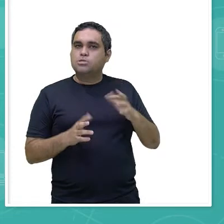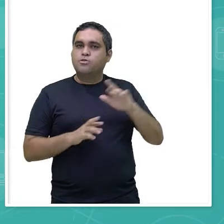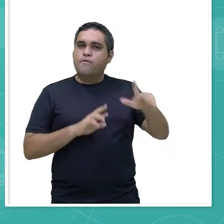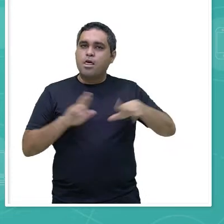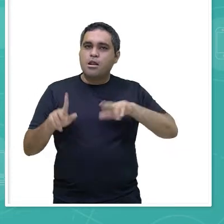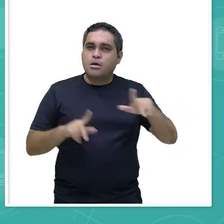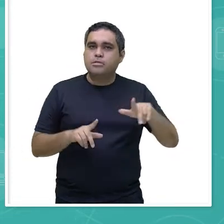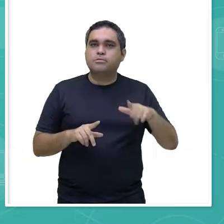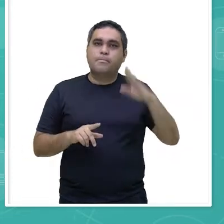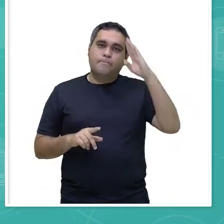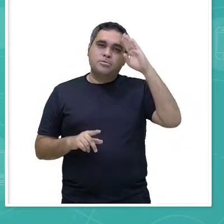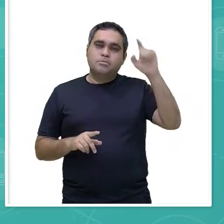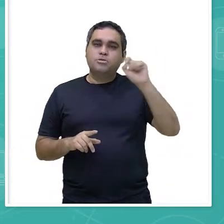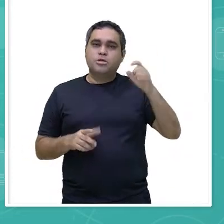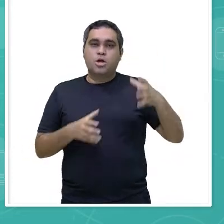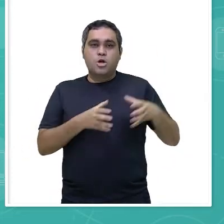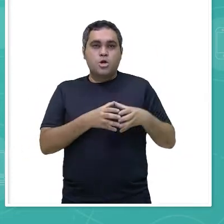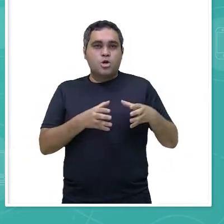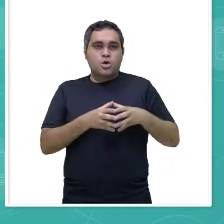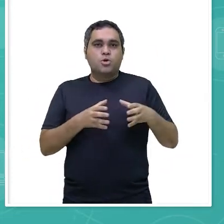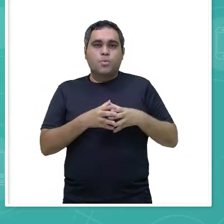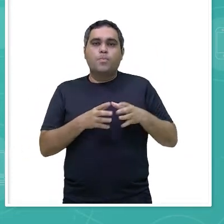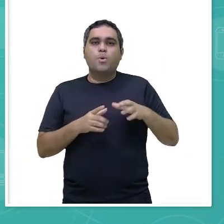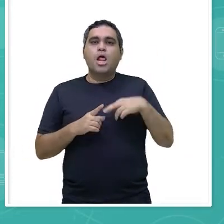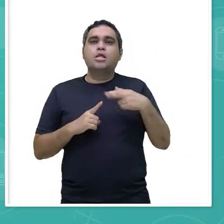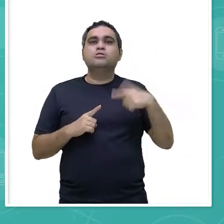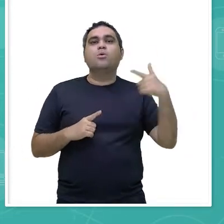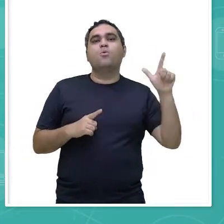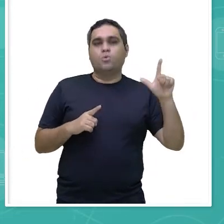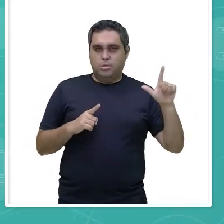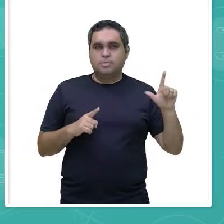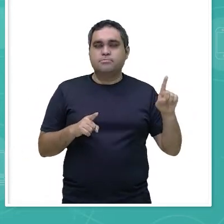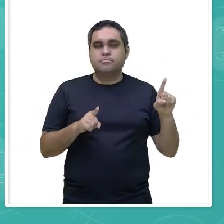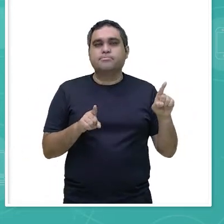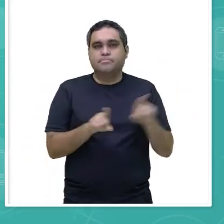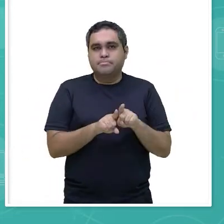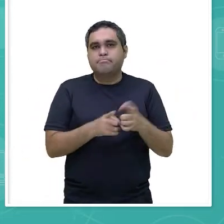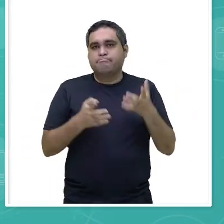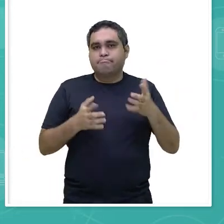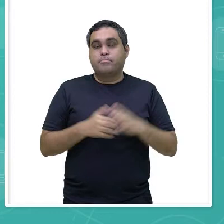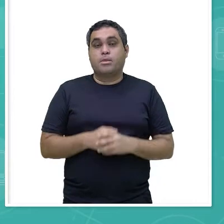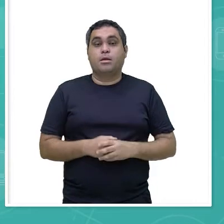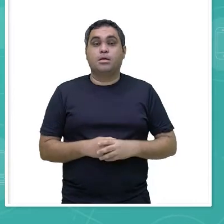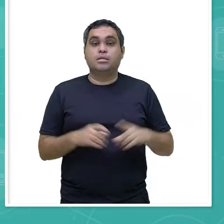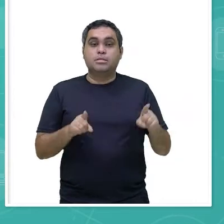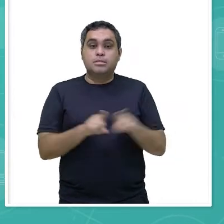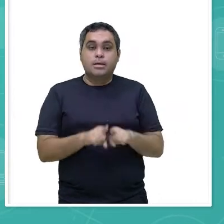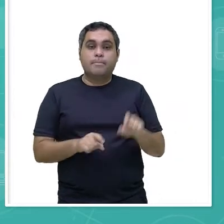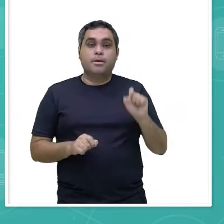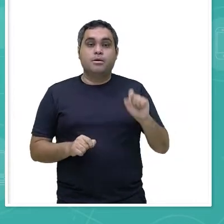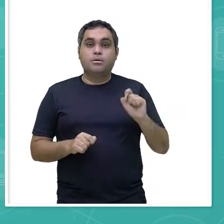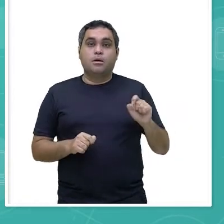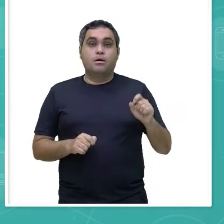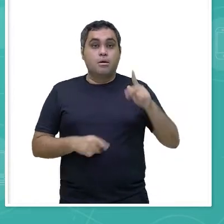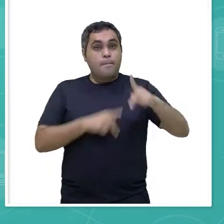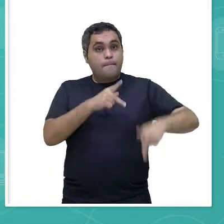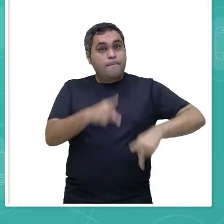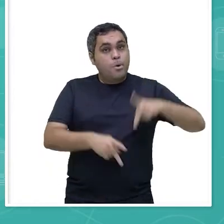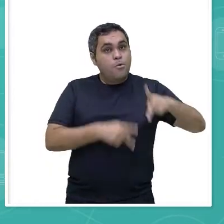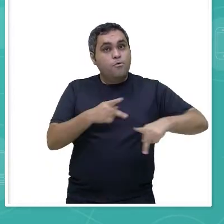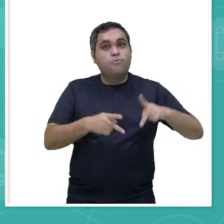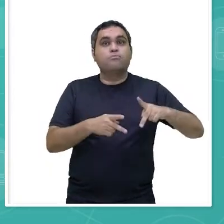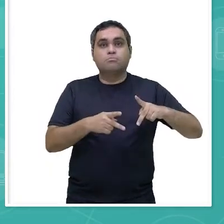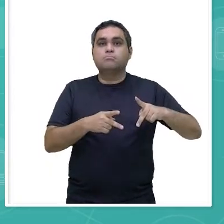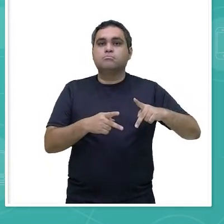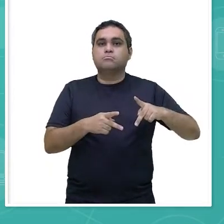dos ciganos, que não seguiam a religião ortodoxa. Presença de representantes do povo no governo,